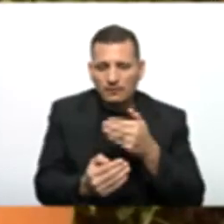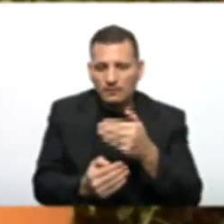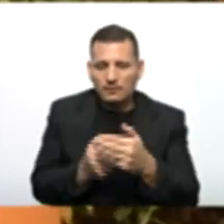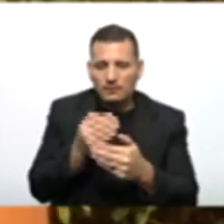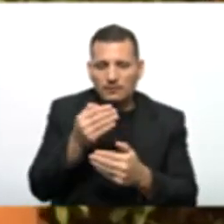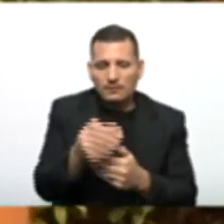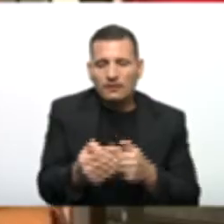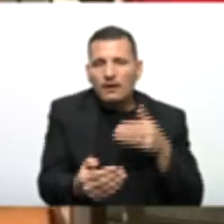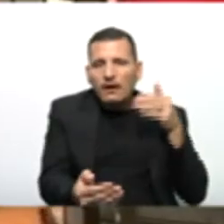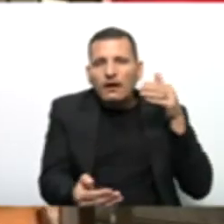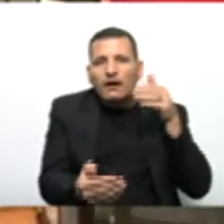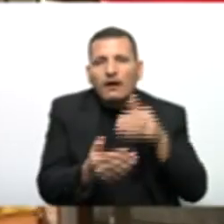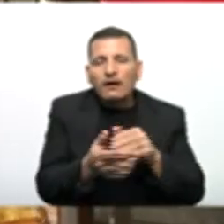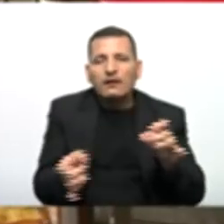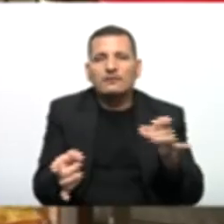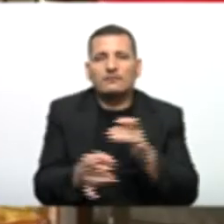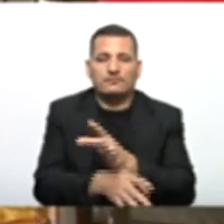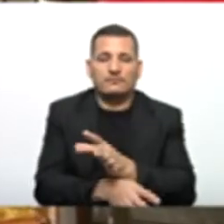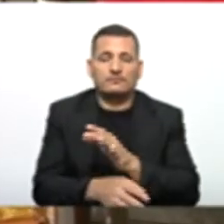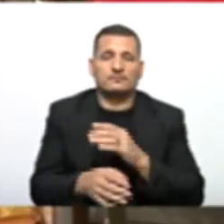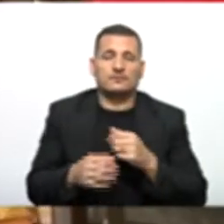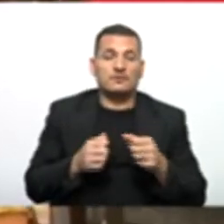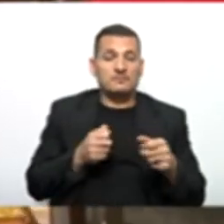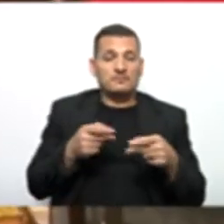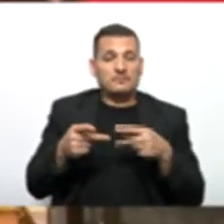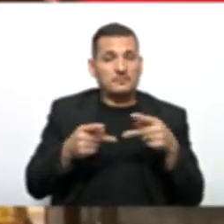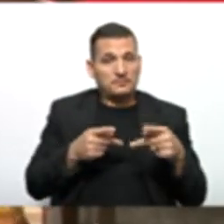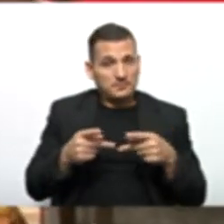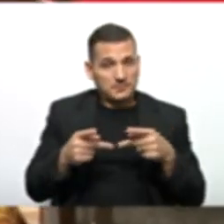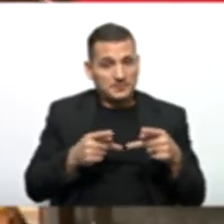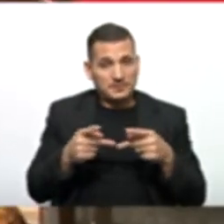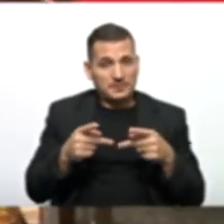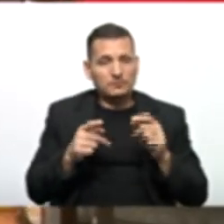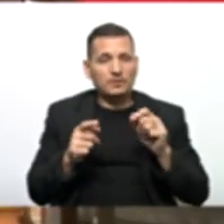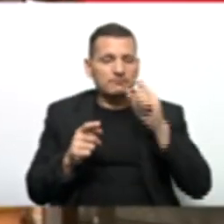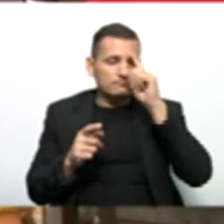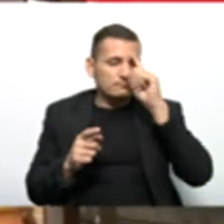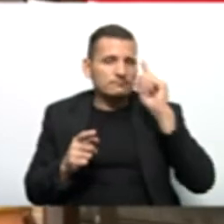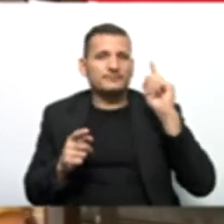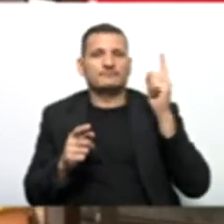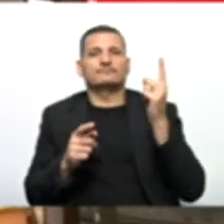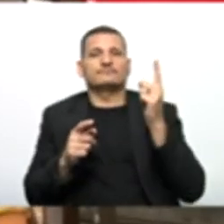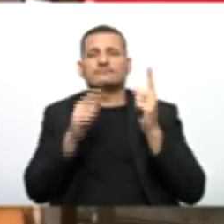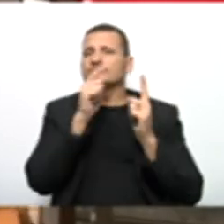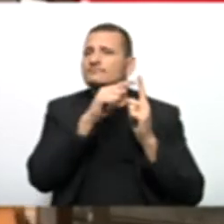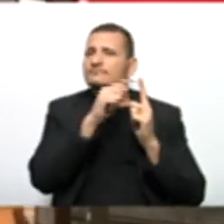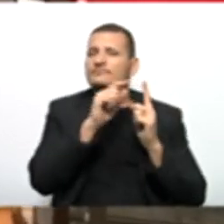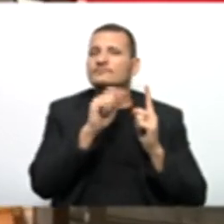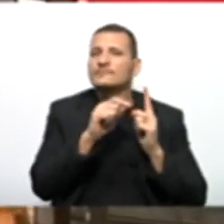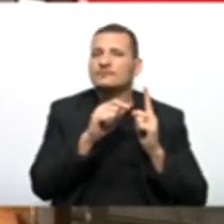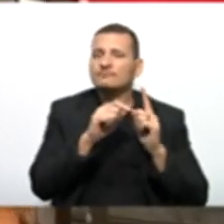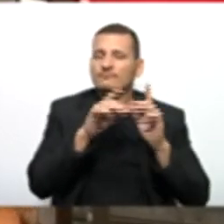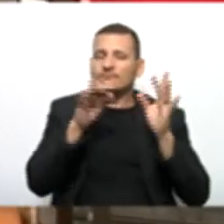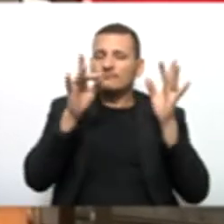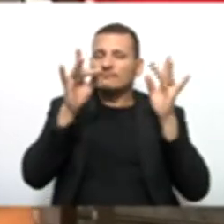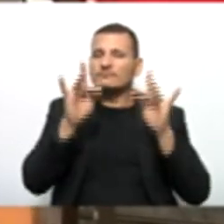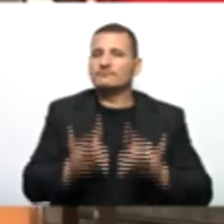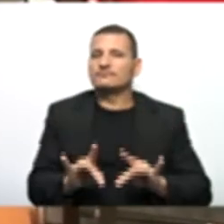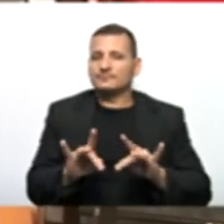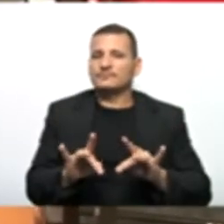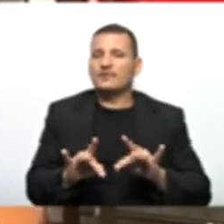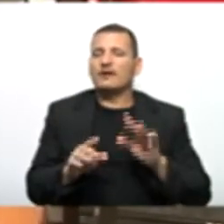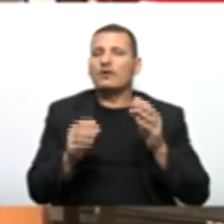a conclusão dele. Bom, o projeto, primeiro surge uma ideia, né? Aí a partir disso a pessoa vai concretizá-lo. Aí ela